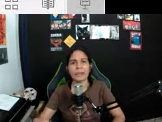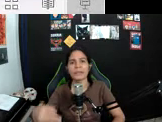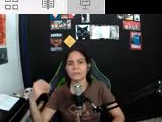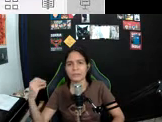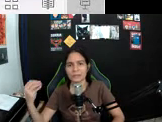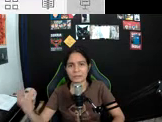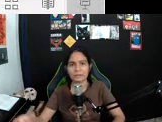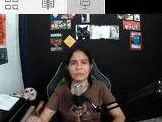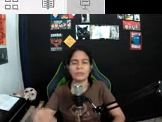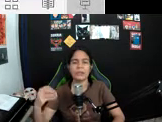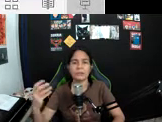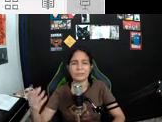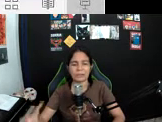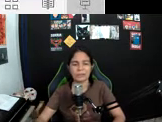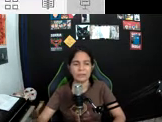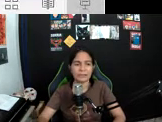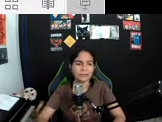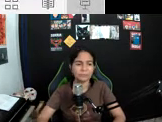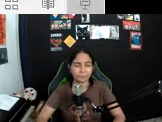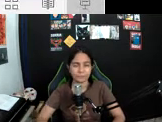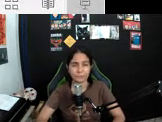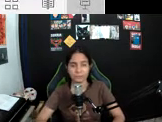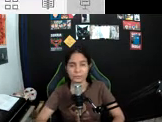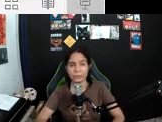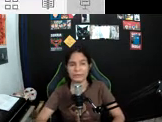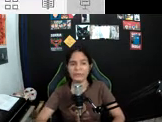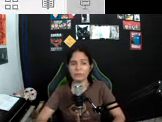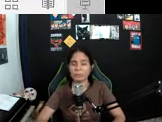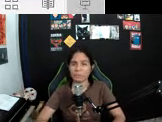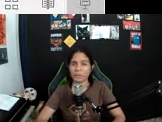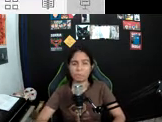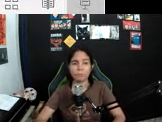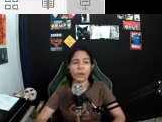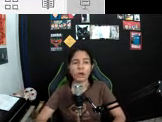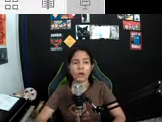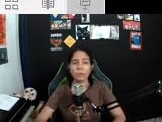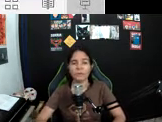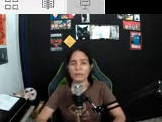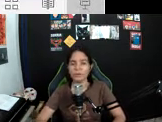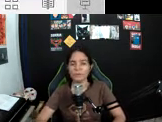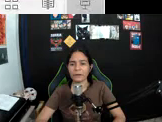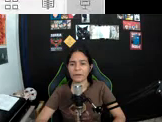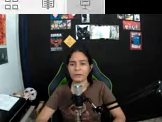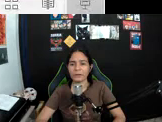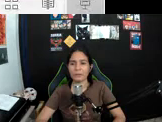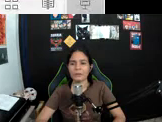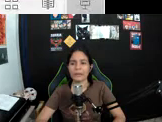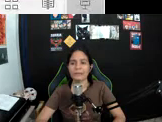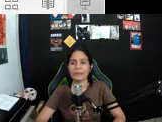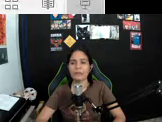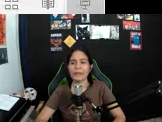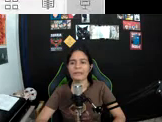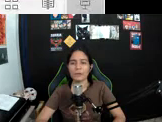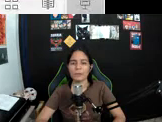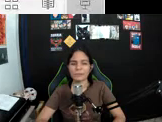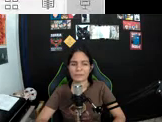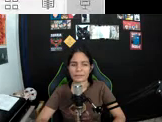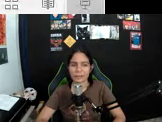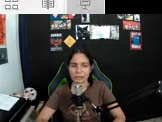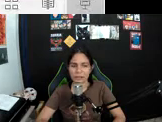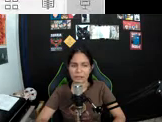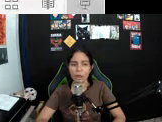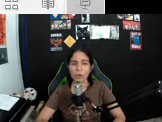se é técnico, né, se é enfermeiro, se é auxiliar. No inciso 1º, profissional de enfermagem somente poderá intitular-se